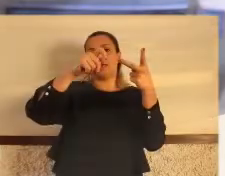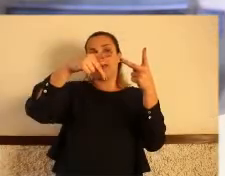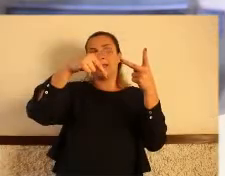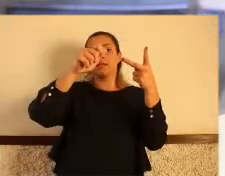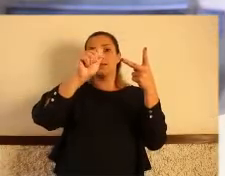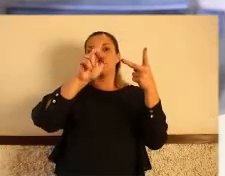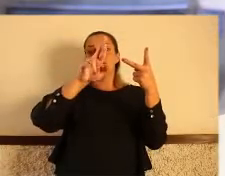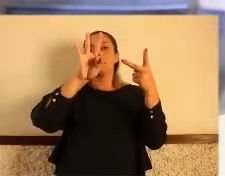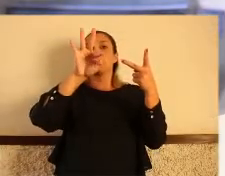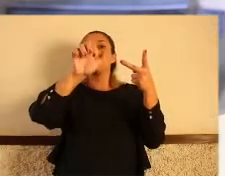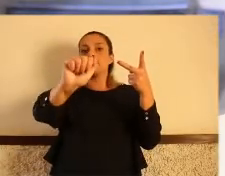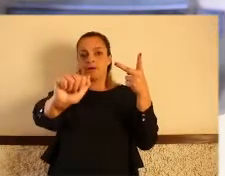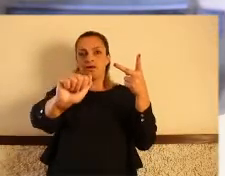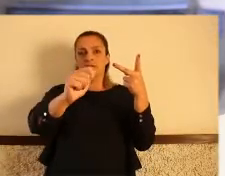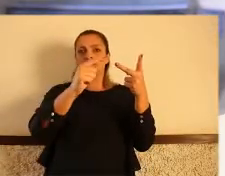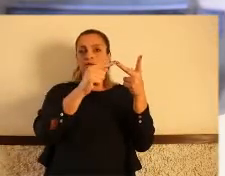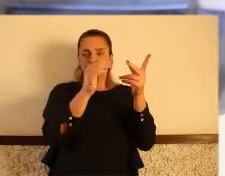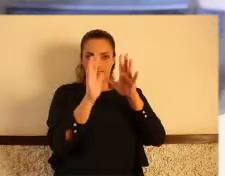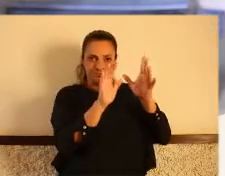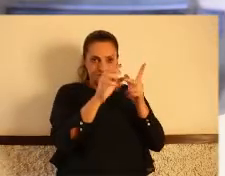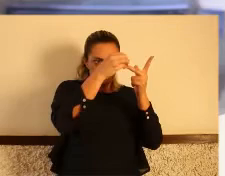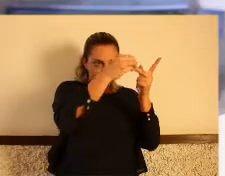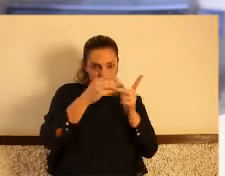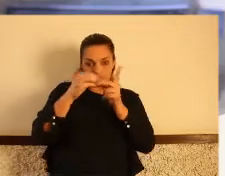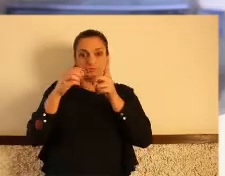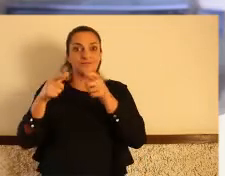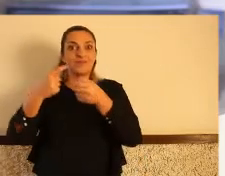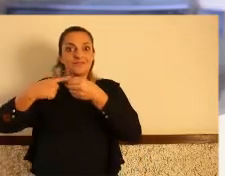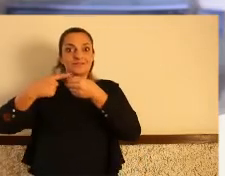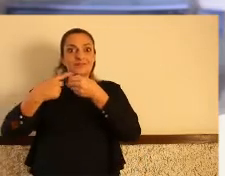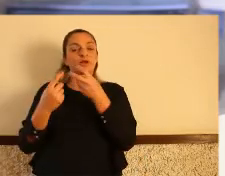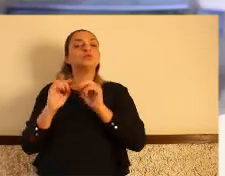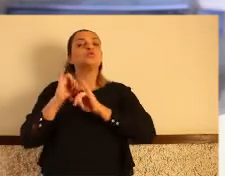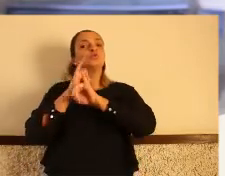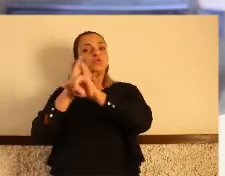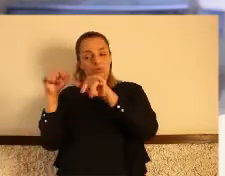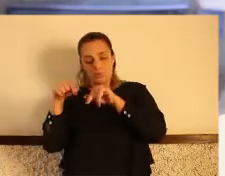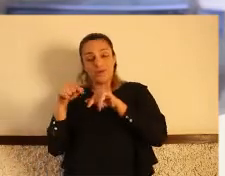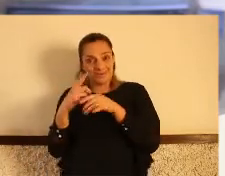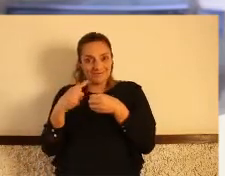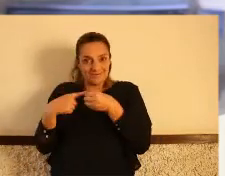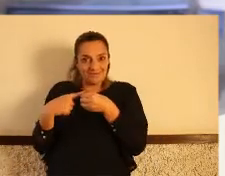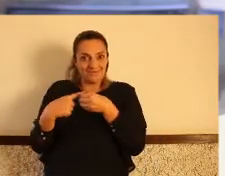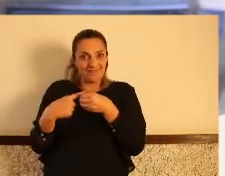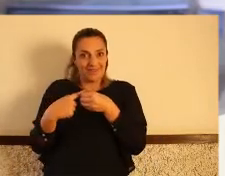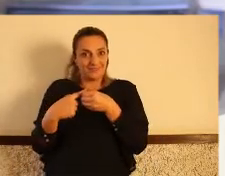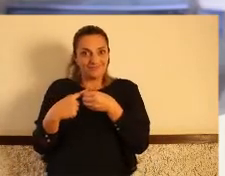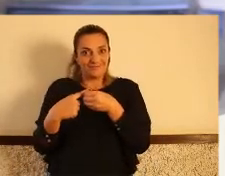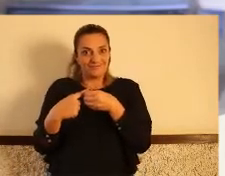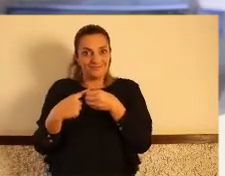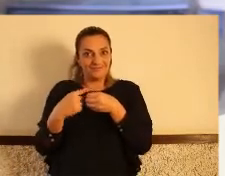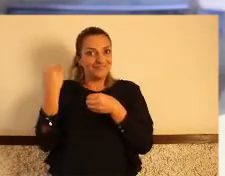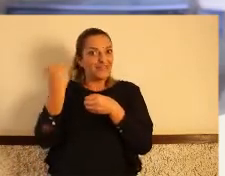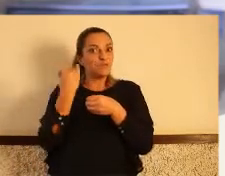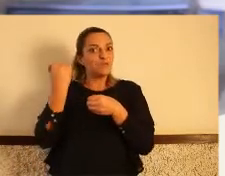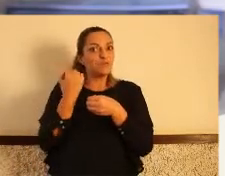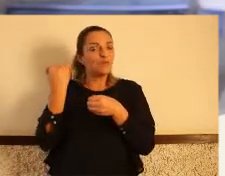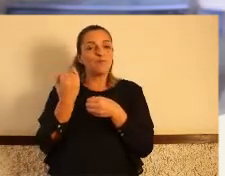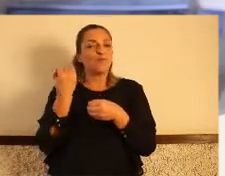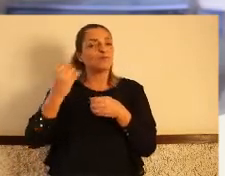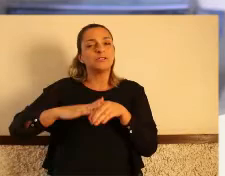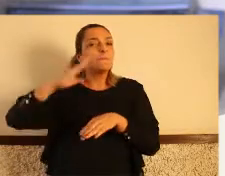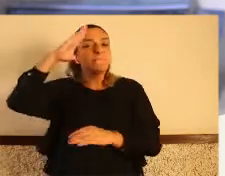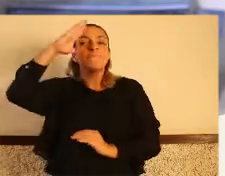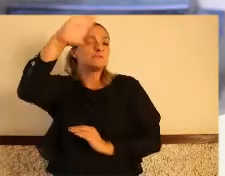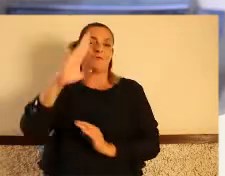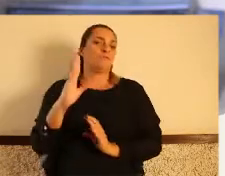Vamos começar por essa cidade, onde eu trago 2 informações importantes de cara. A primeira dessas